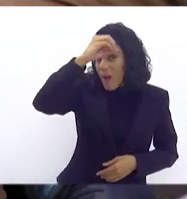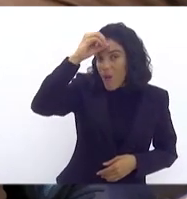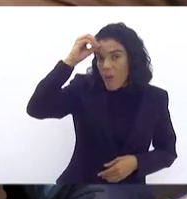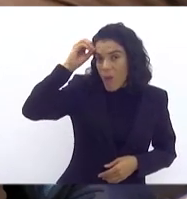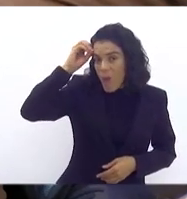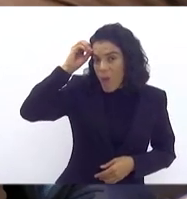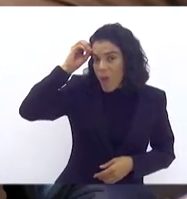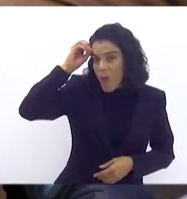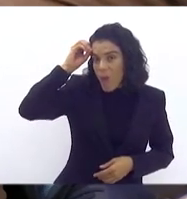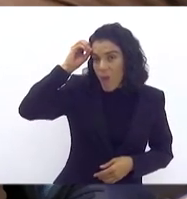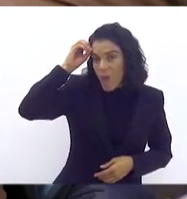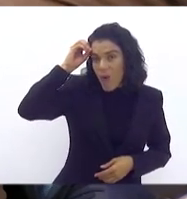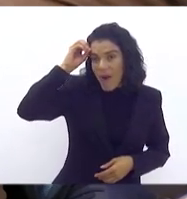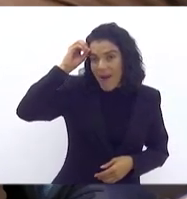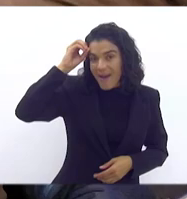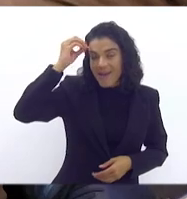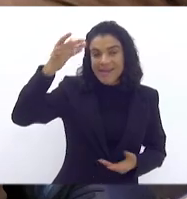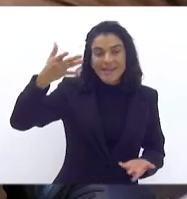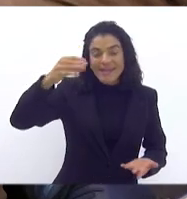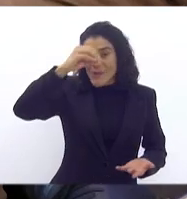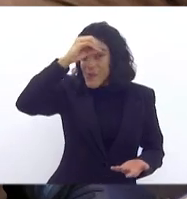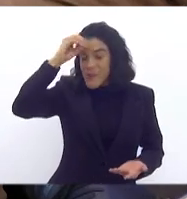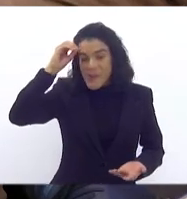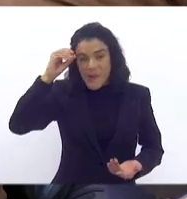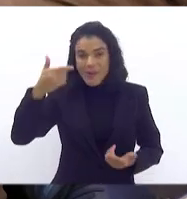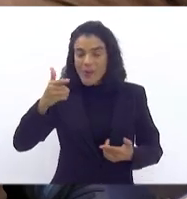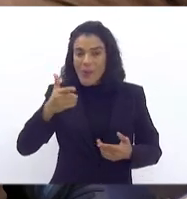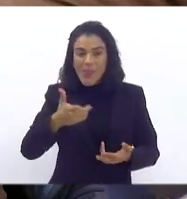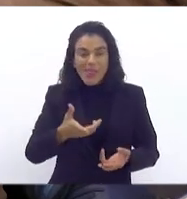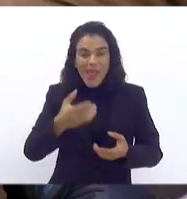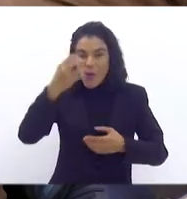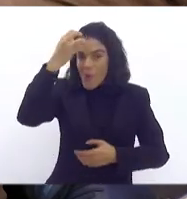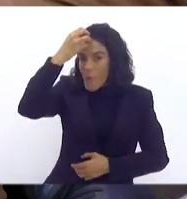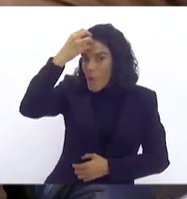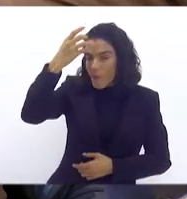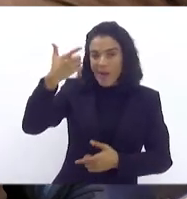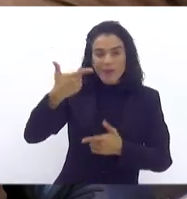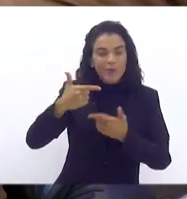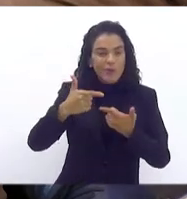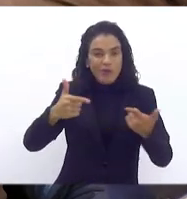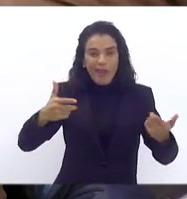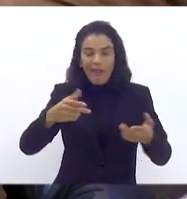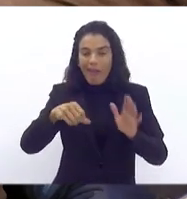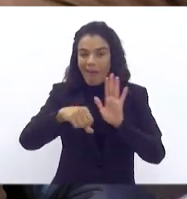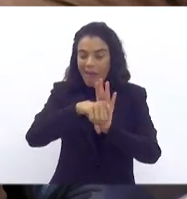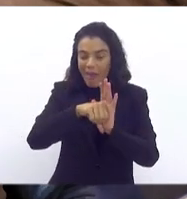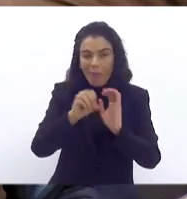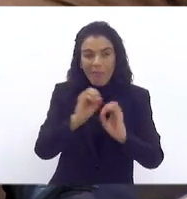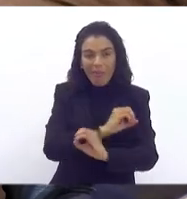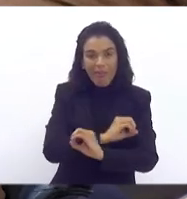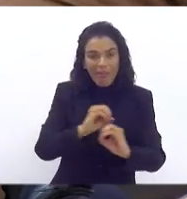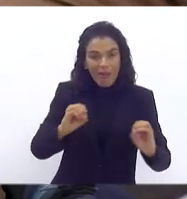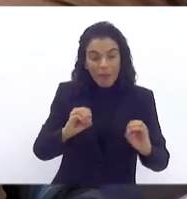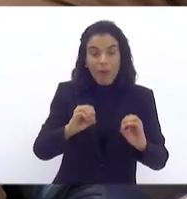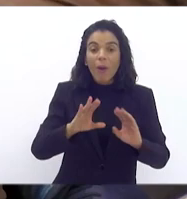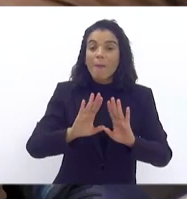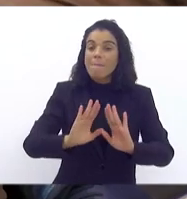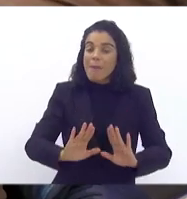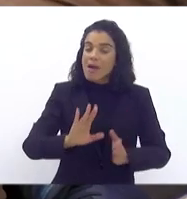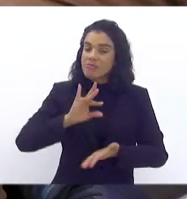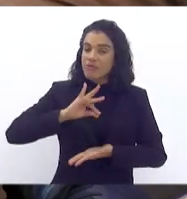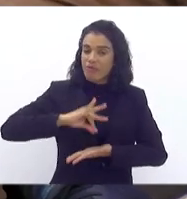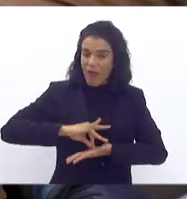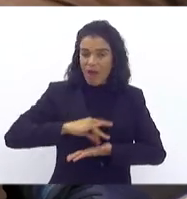eh que é primário de bons antecedentes e que nunca foi alvo de um inquérito policial na vida o fato